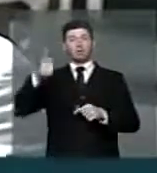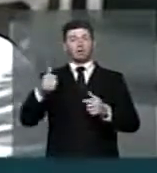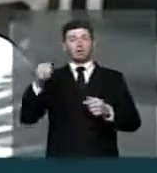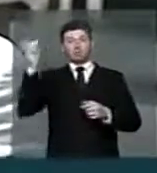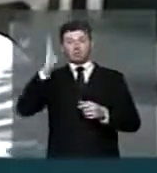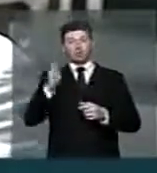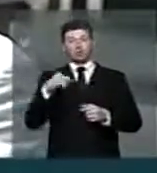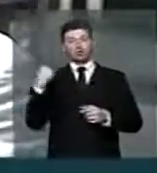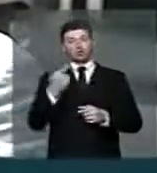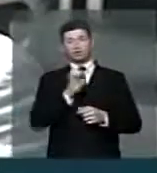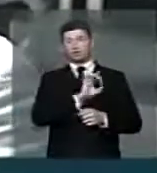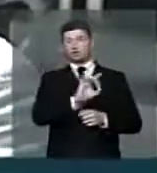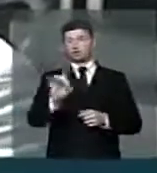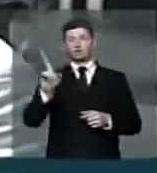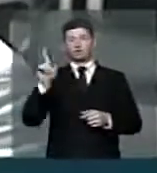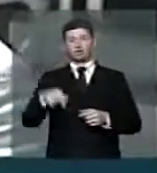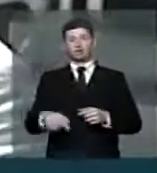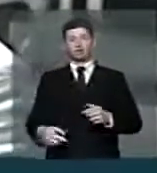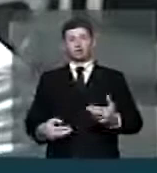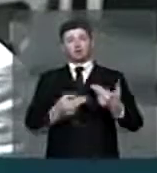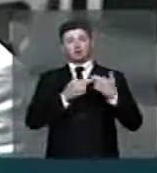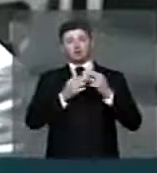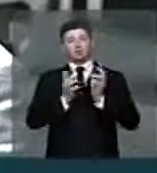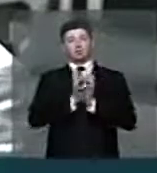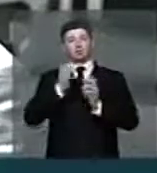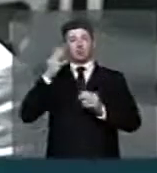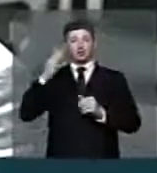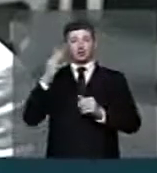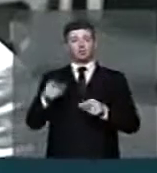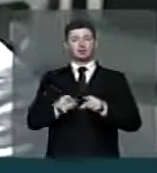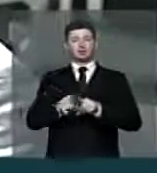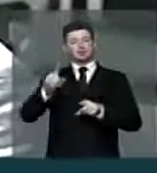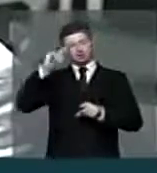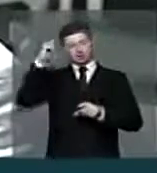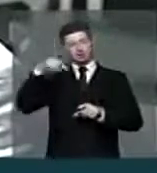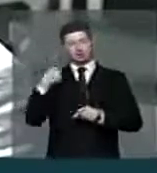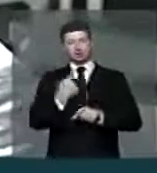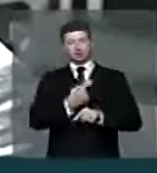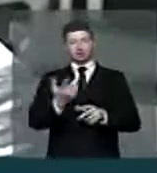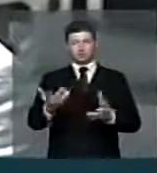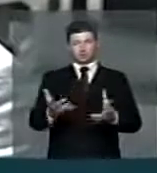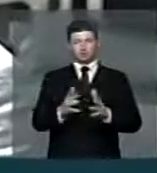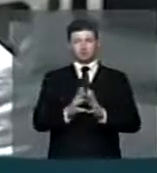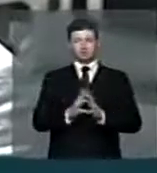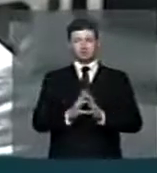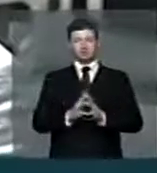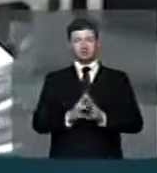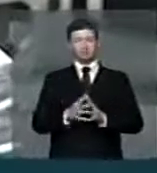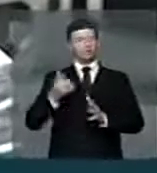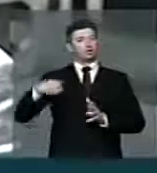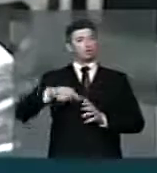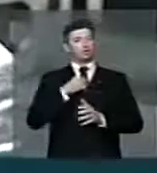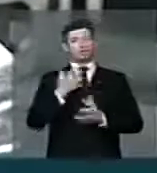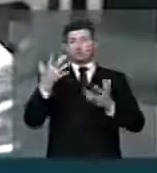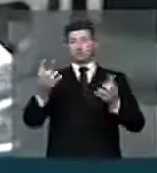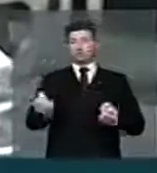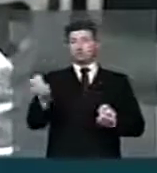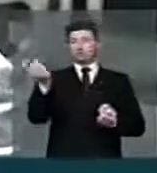de nós, que é o próprio partido e os seus ideais, a sua doutrina. Nós não vamos